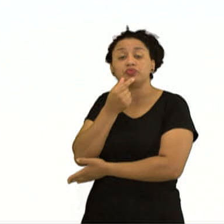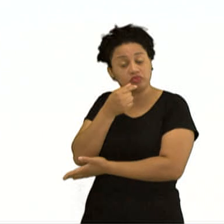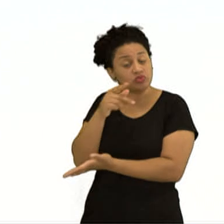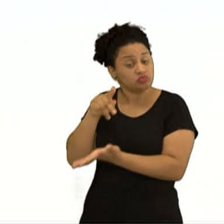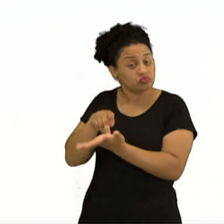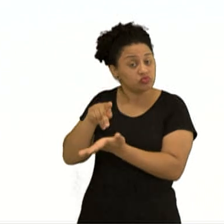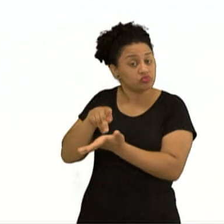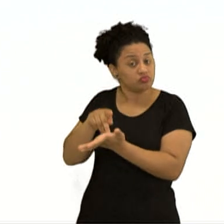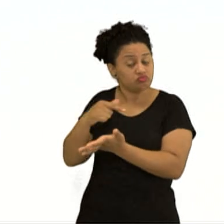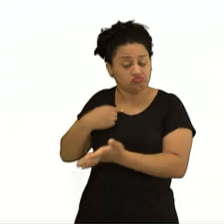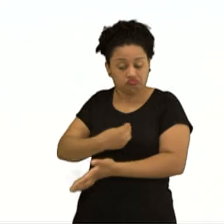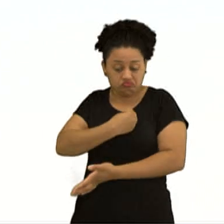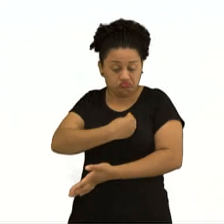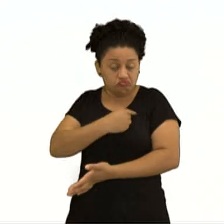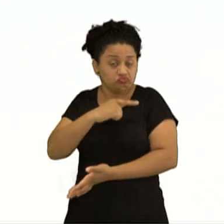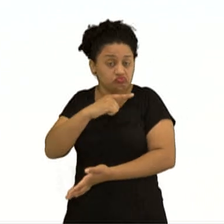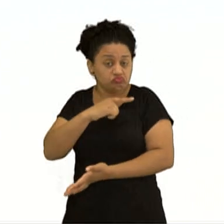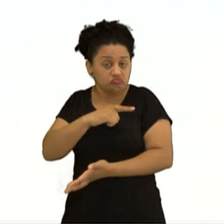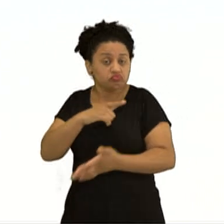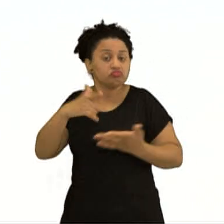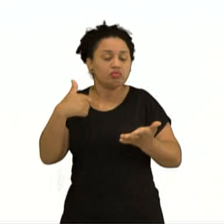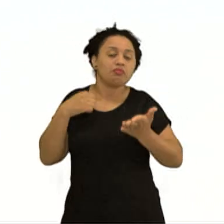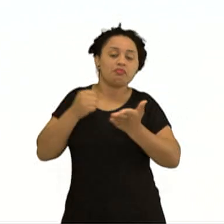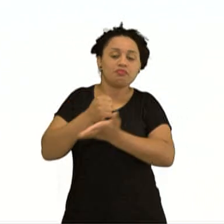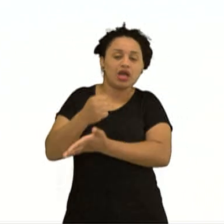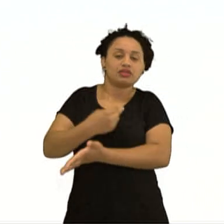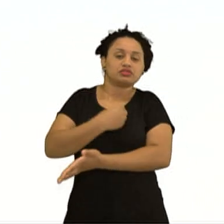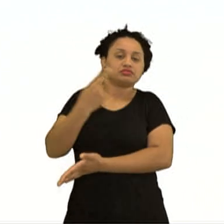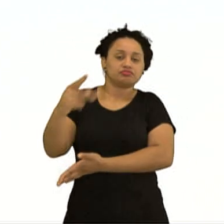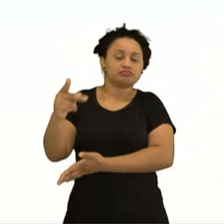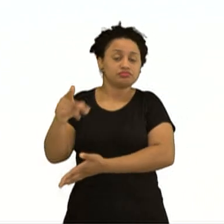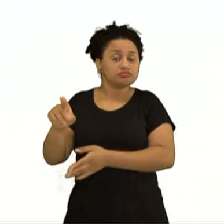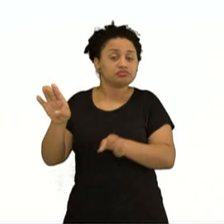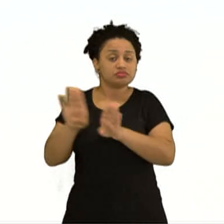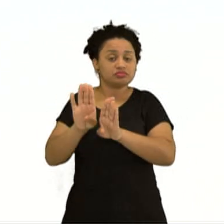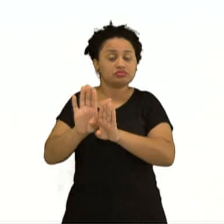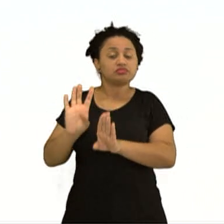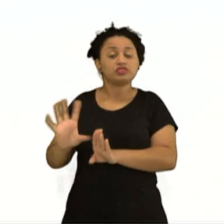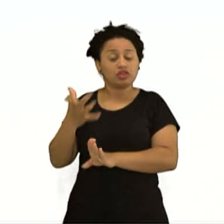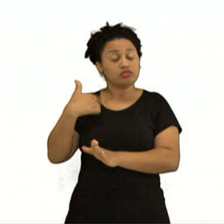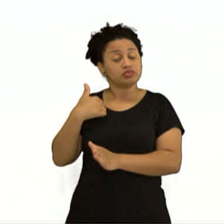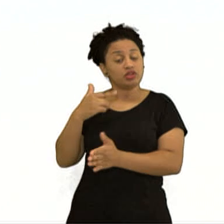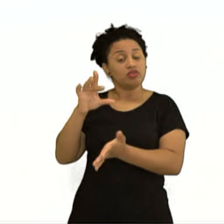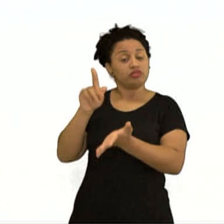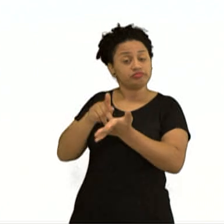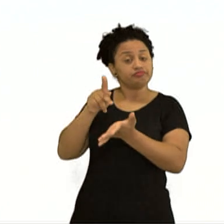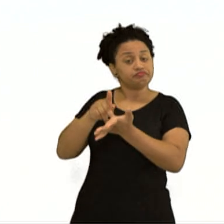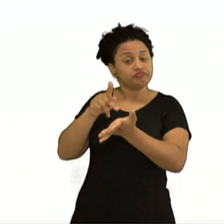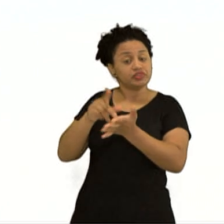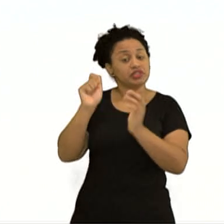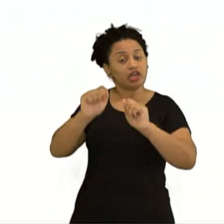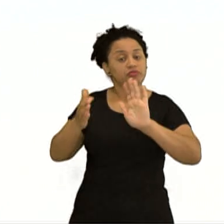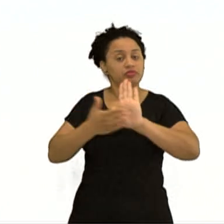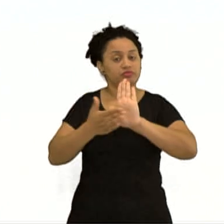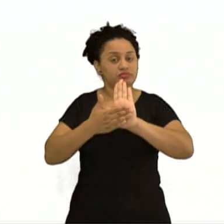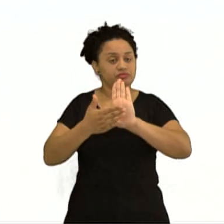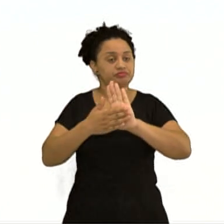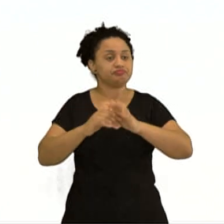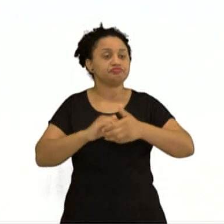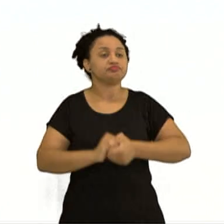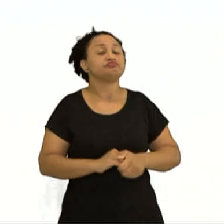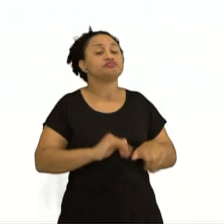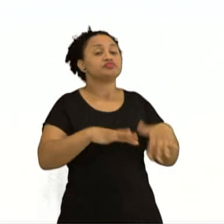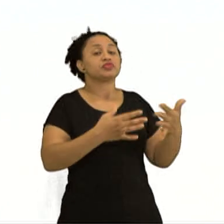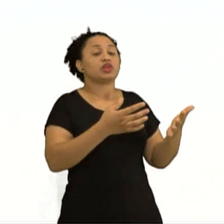e esse baseamento na vida do menino também aconteceu, tudo é real, tudo pode ser comprovado.